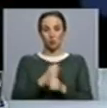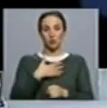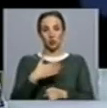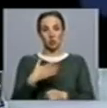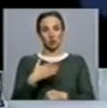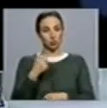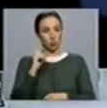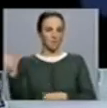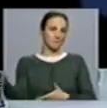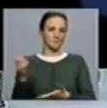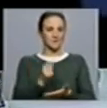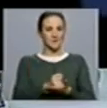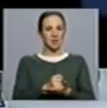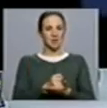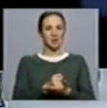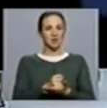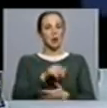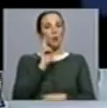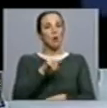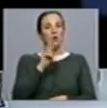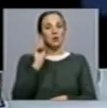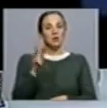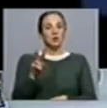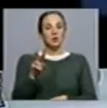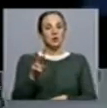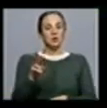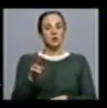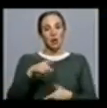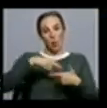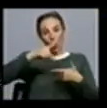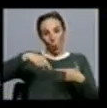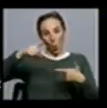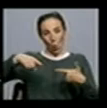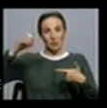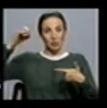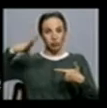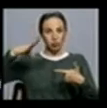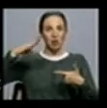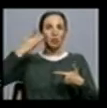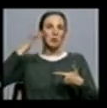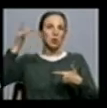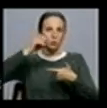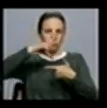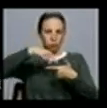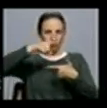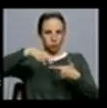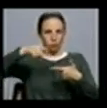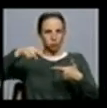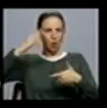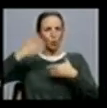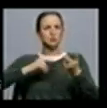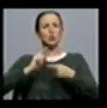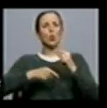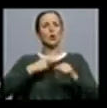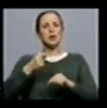então conseguiram construir uma observação em vários comprimentos de onda, em vários tipos de luz, sobre o que é que estava a acontecer nesta estrela. Então o